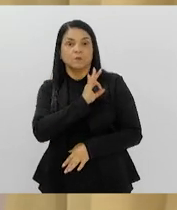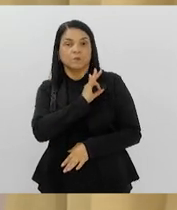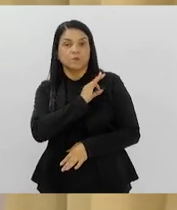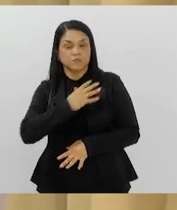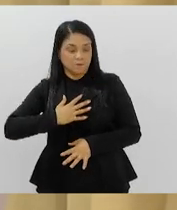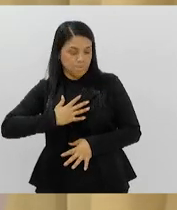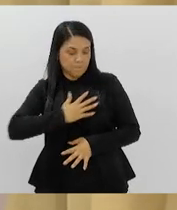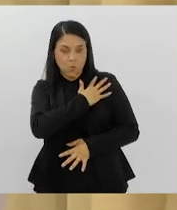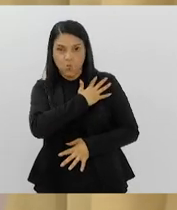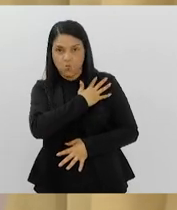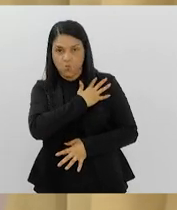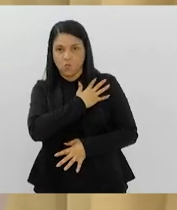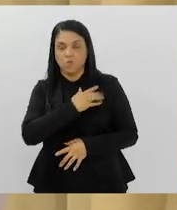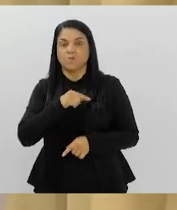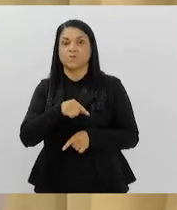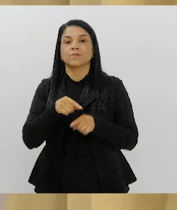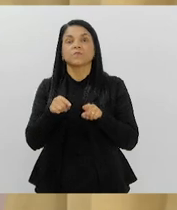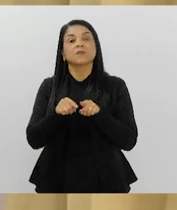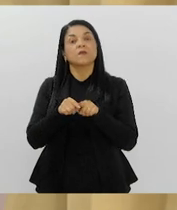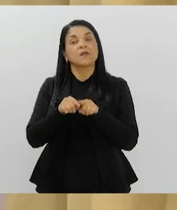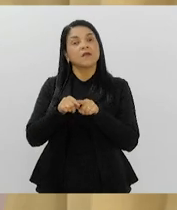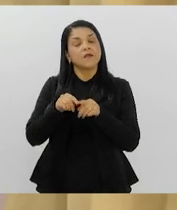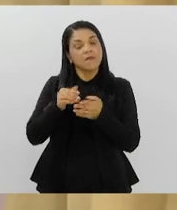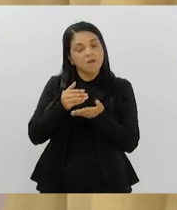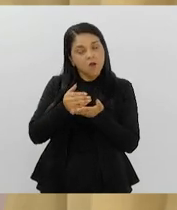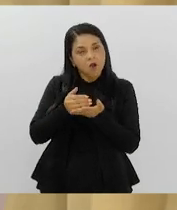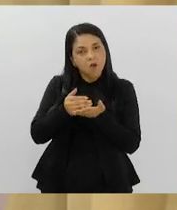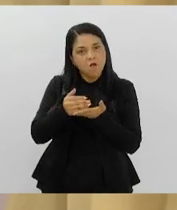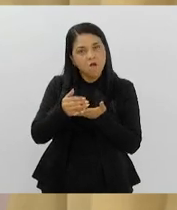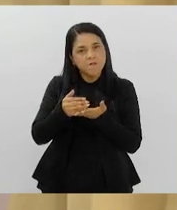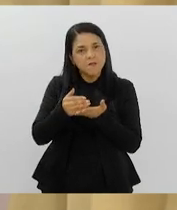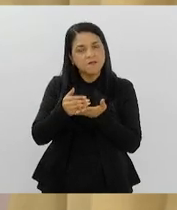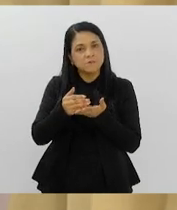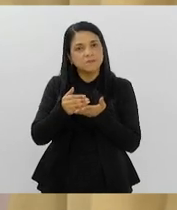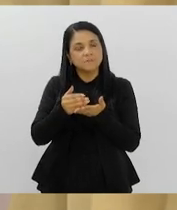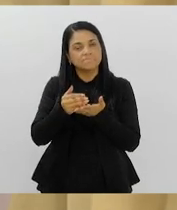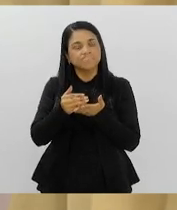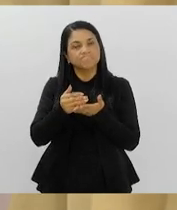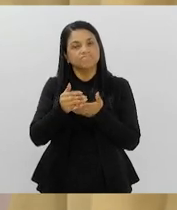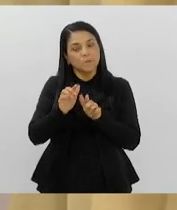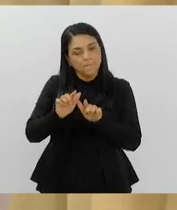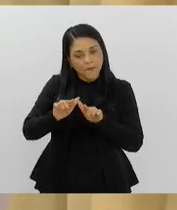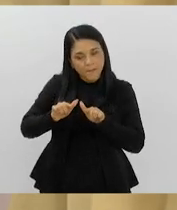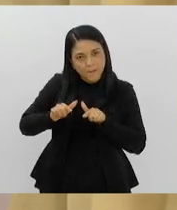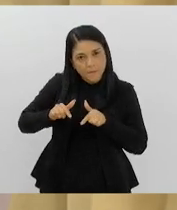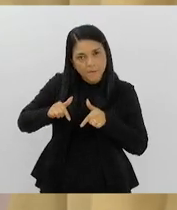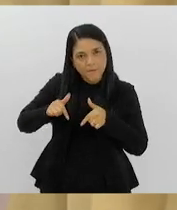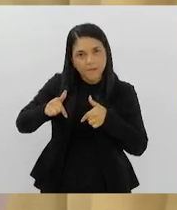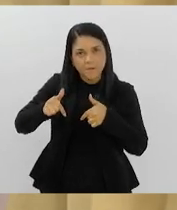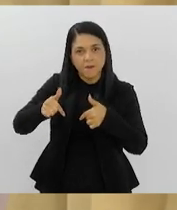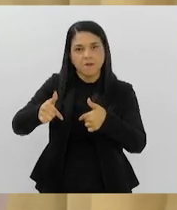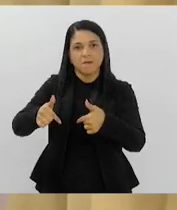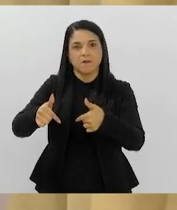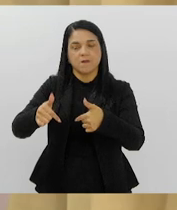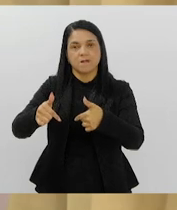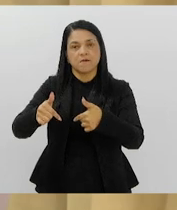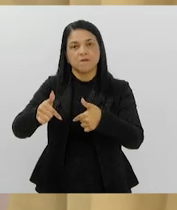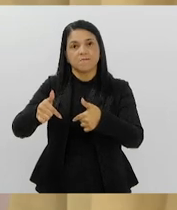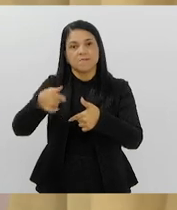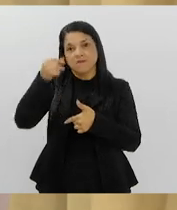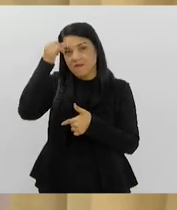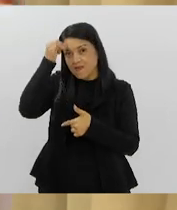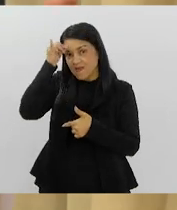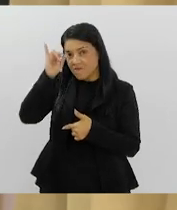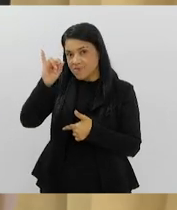Polícia Militar. E aí, a partir de então, vem a prática para impedir